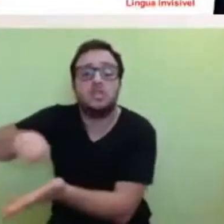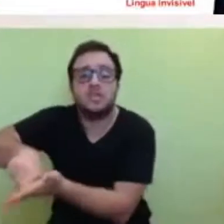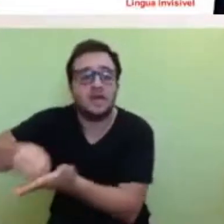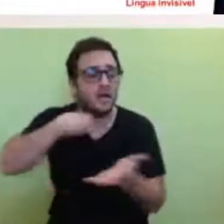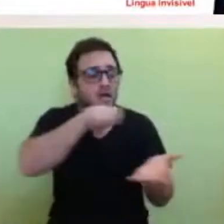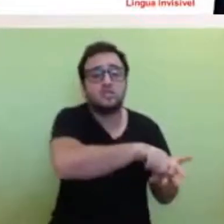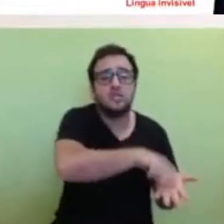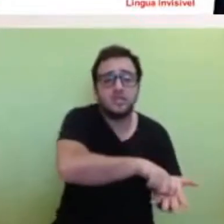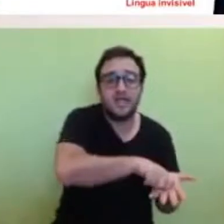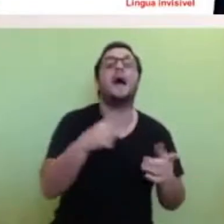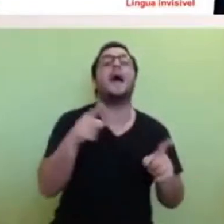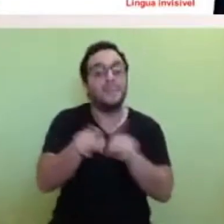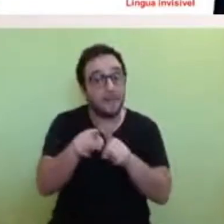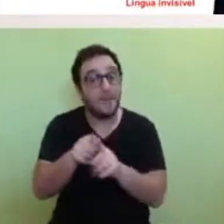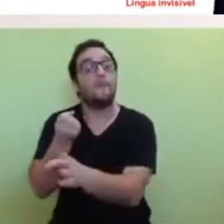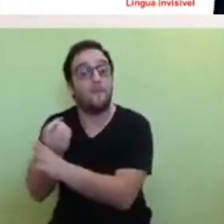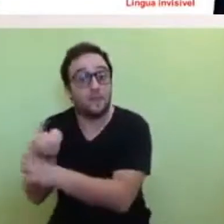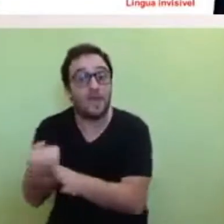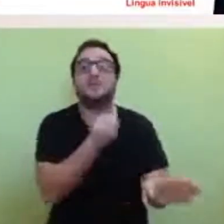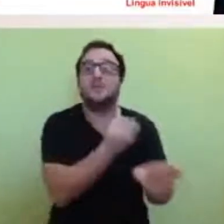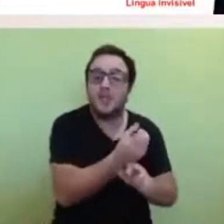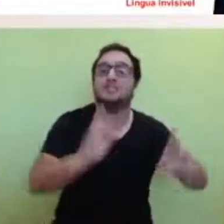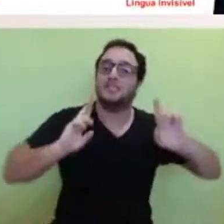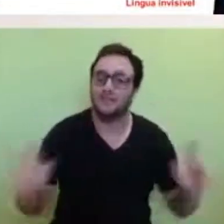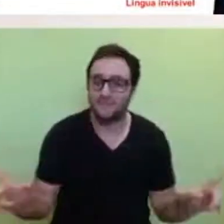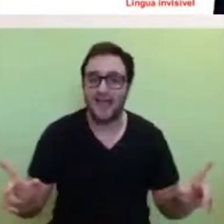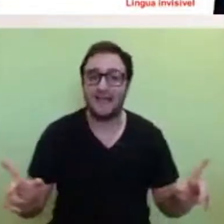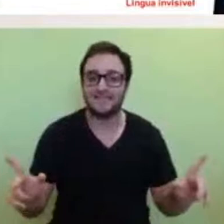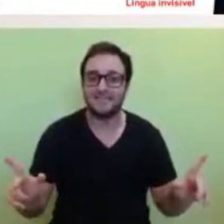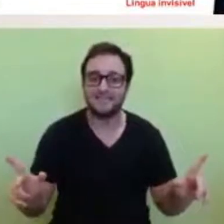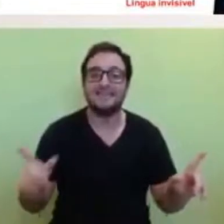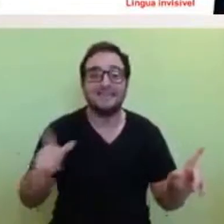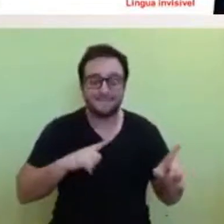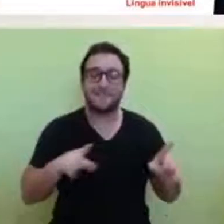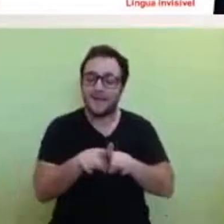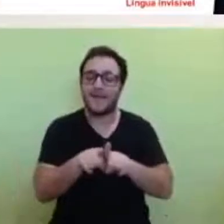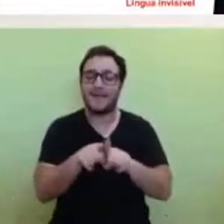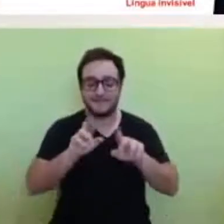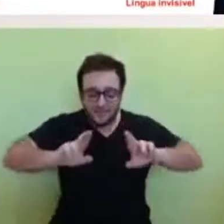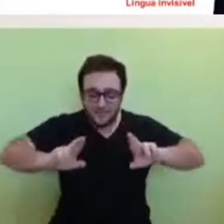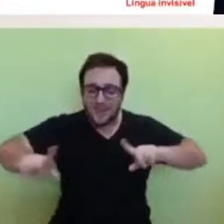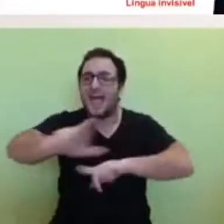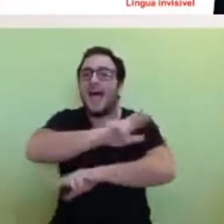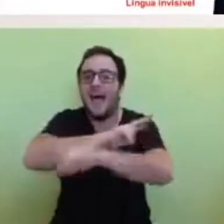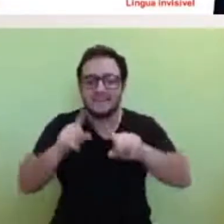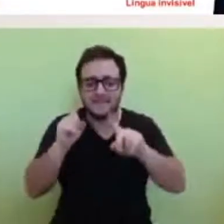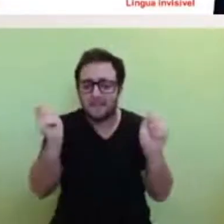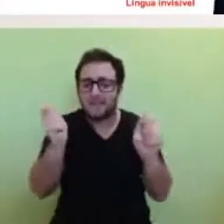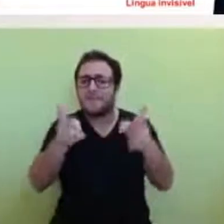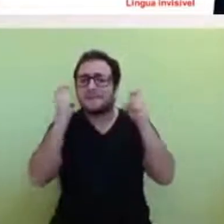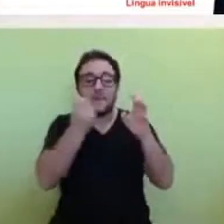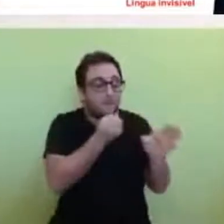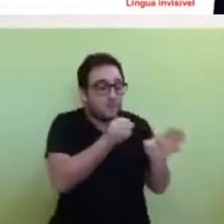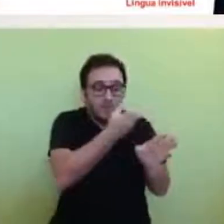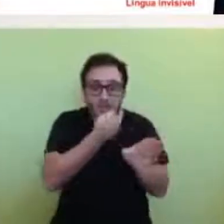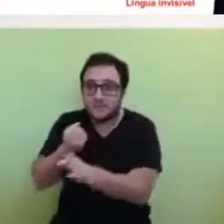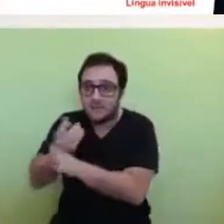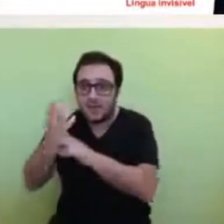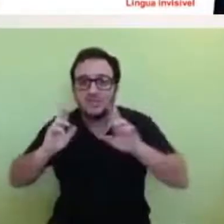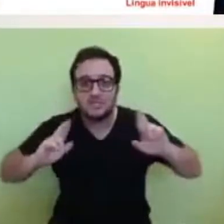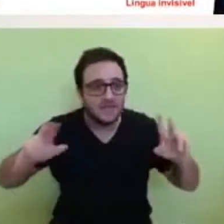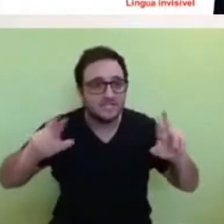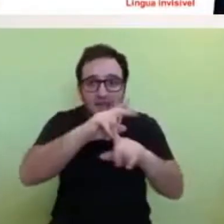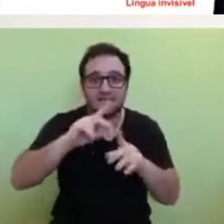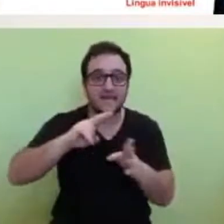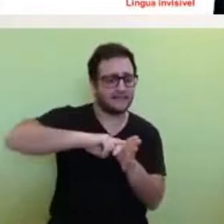gente tem que lembrar com respeito à língua de sinais. Né? Além de saber se uma tradução é de é intramodal, intermodal,